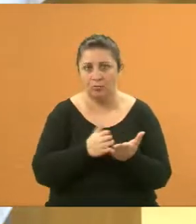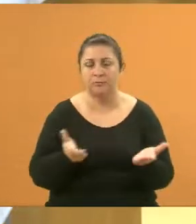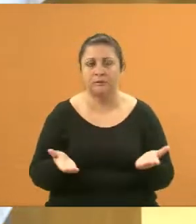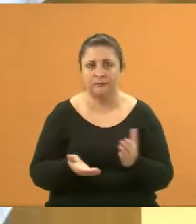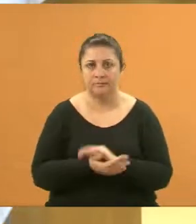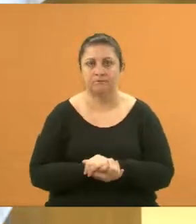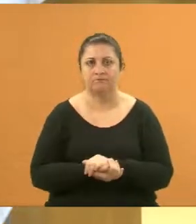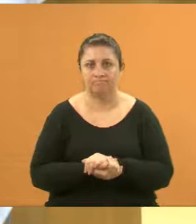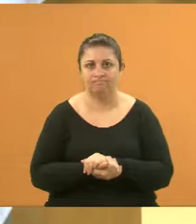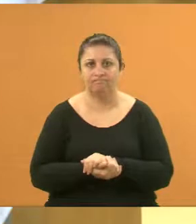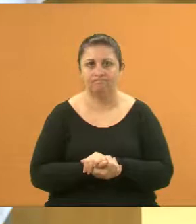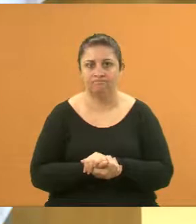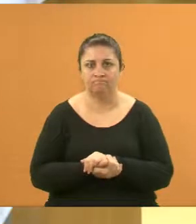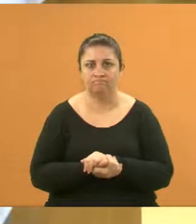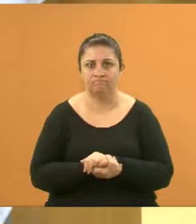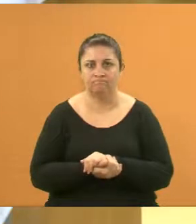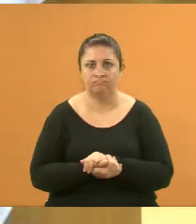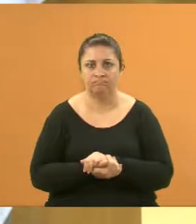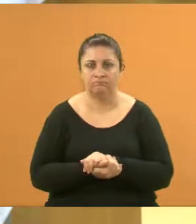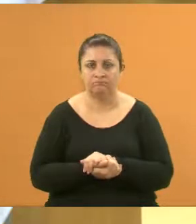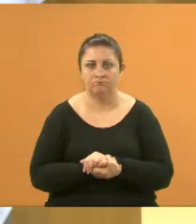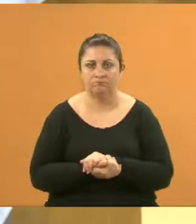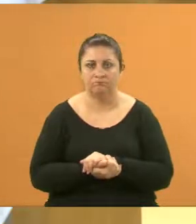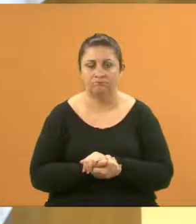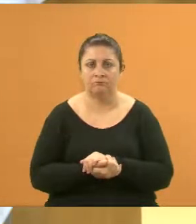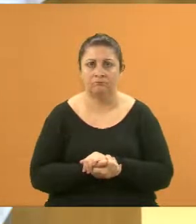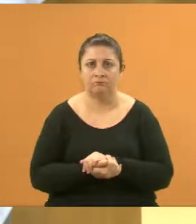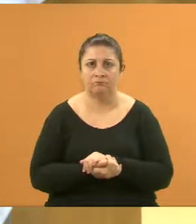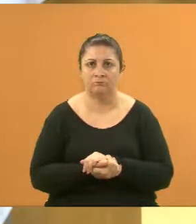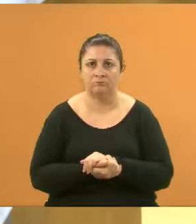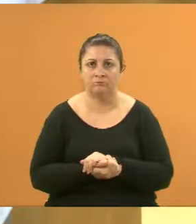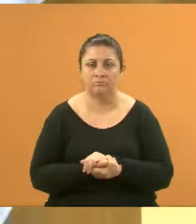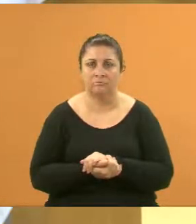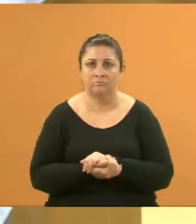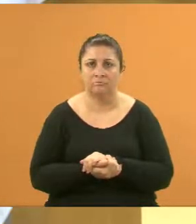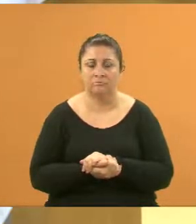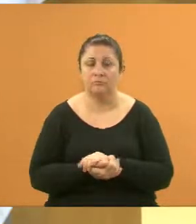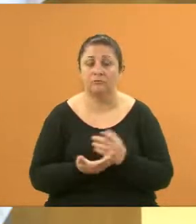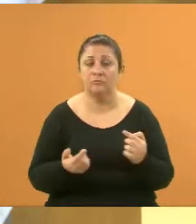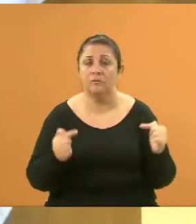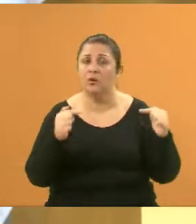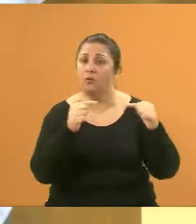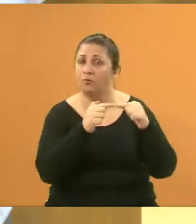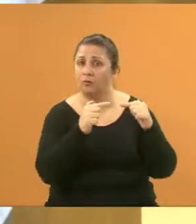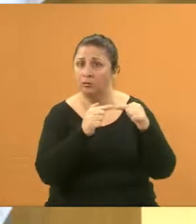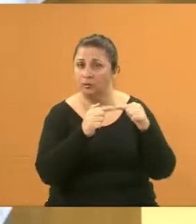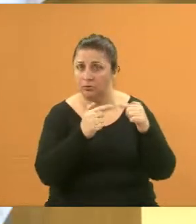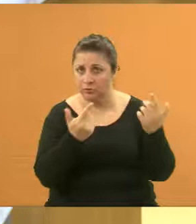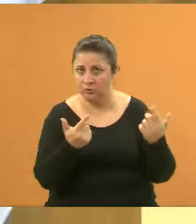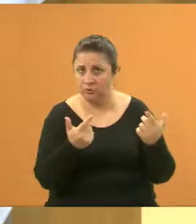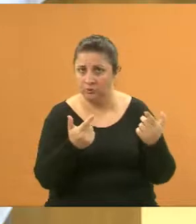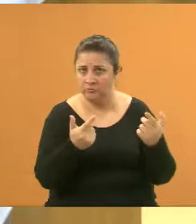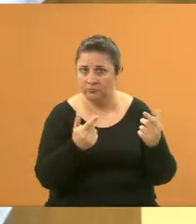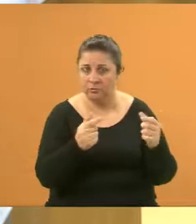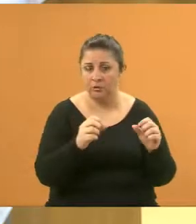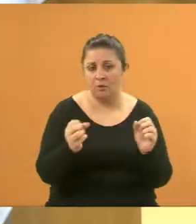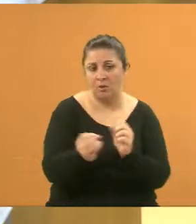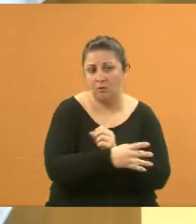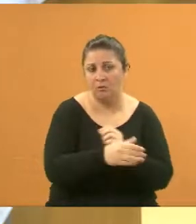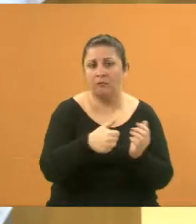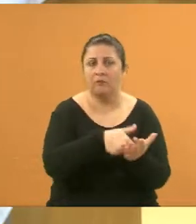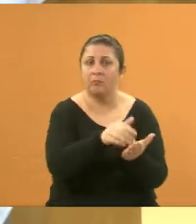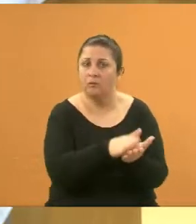19.345,06, objeto de execução fiscal. O objetivo central do programa de remissão de multa